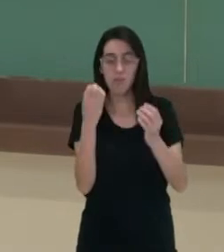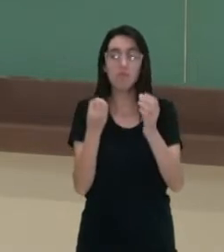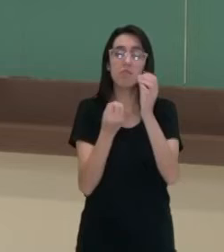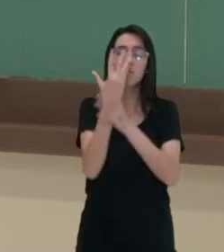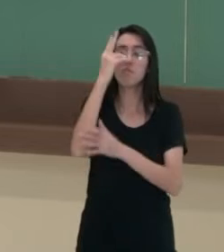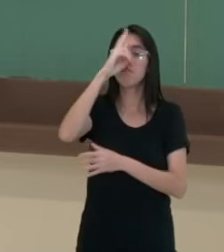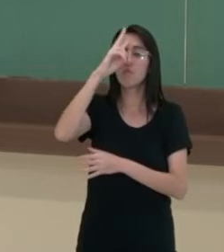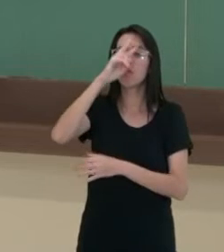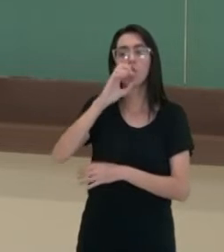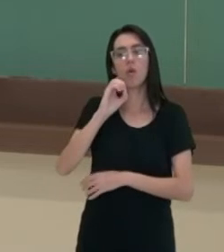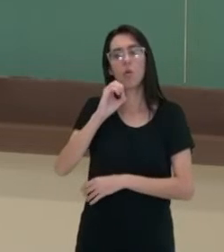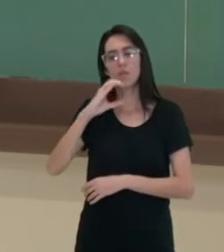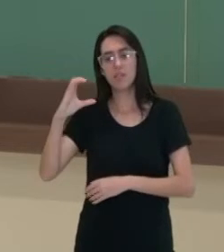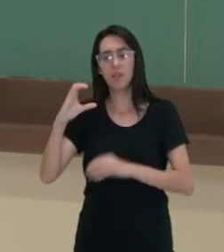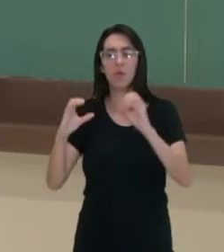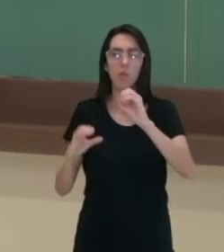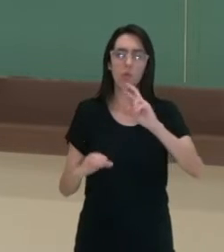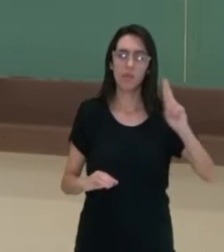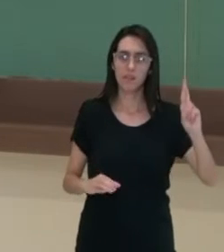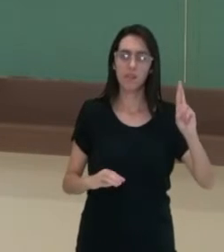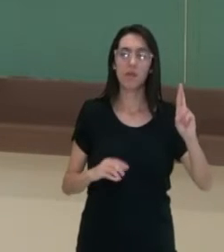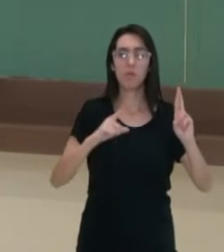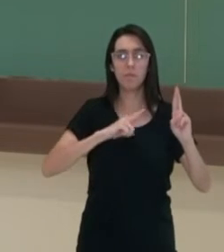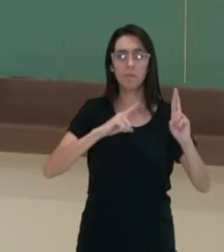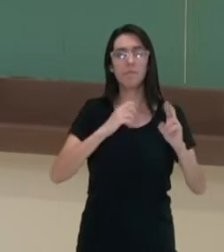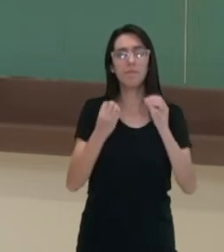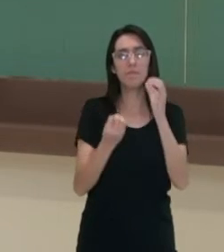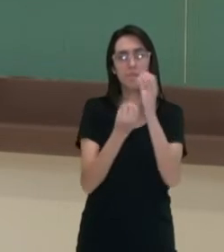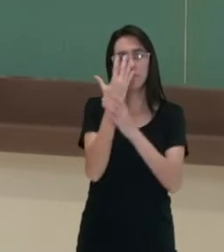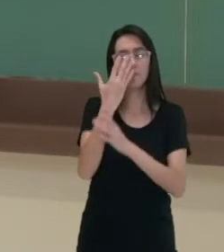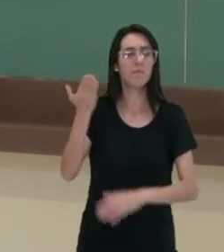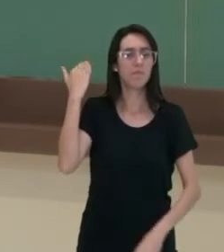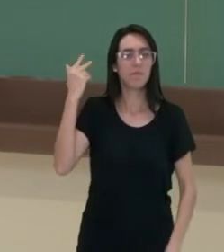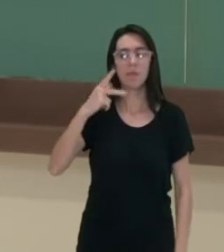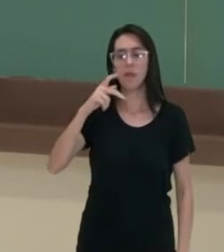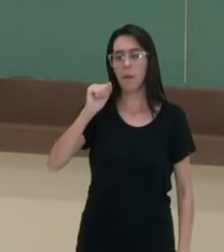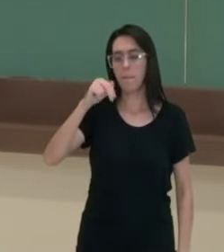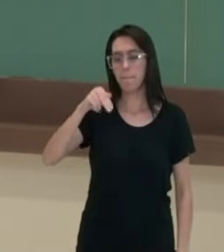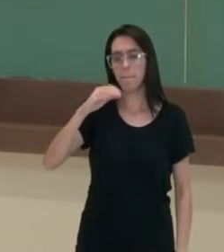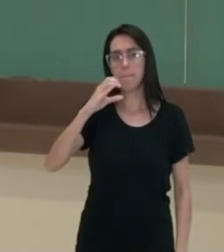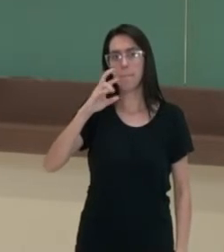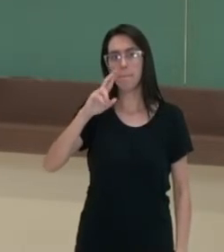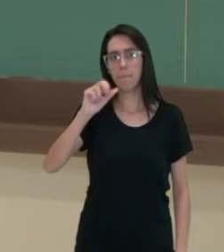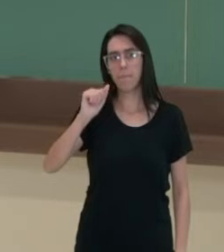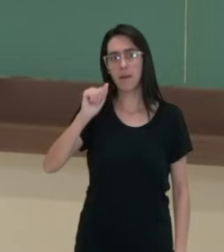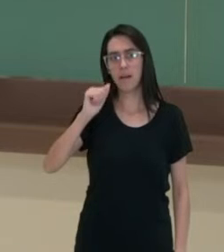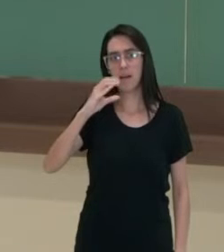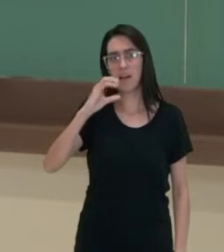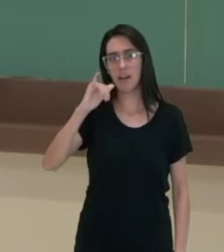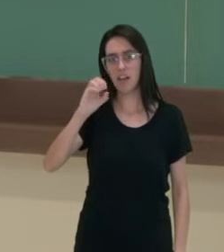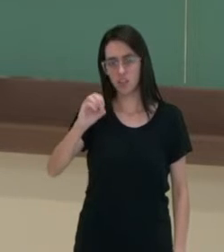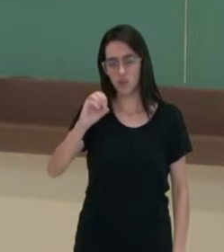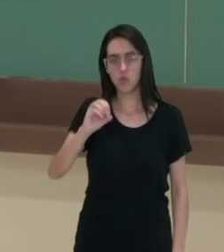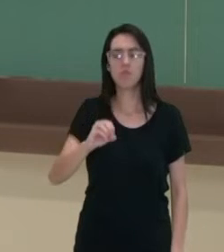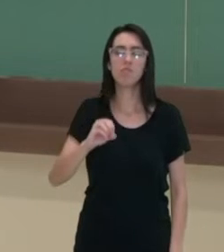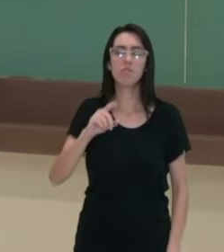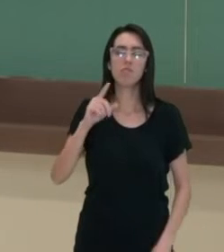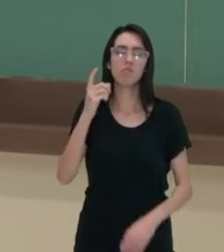histórico, ocidental e oriental. Provém do pancrário e do pugilato, o oriental, que é o berço da Grécia e da Roma. E